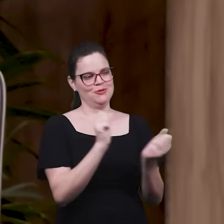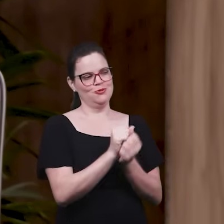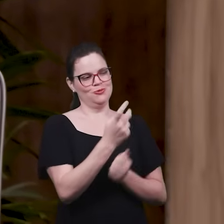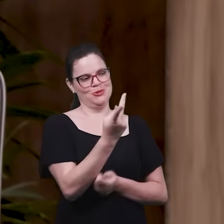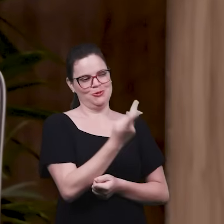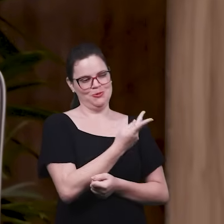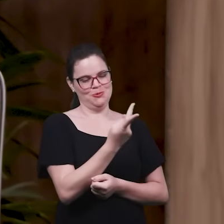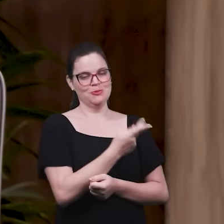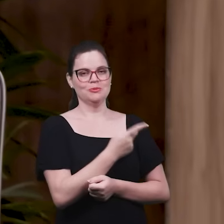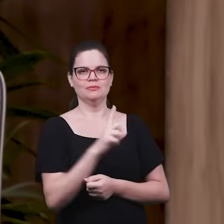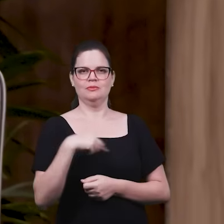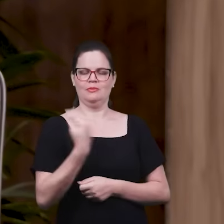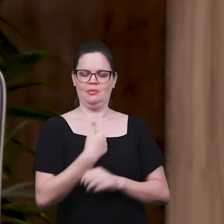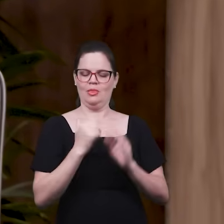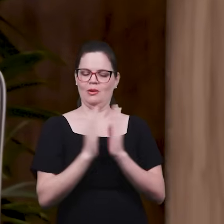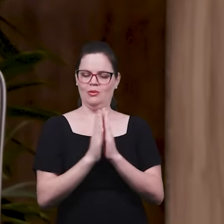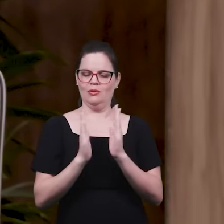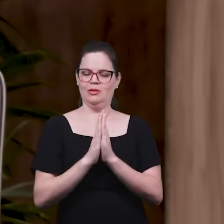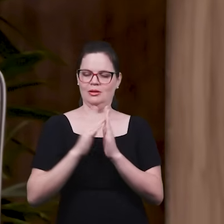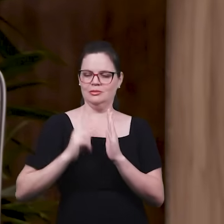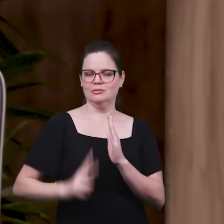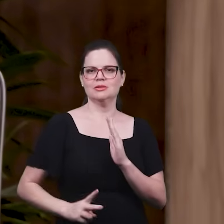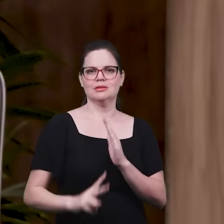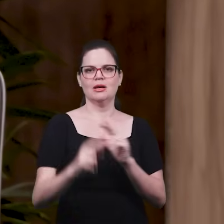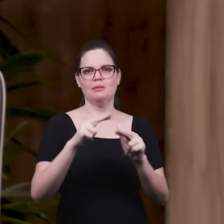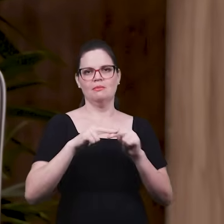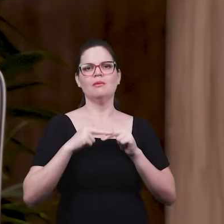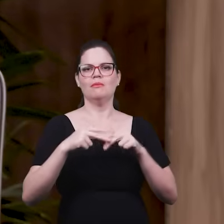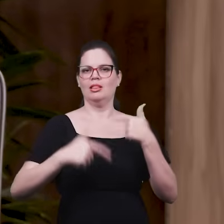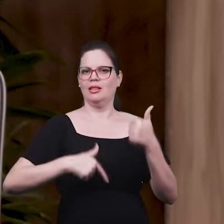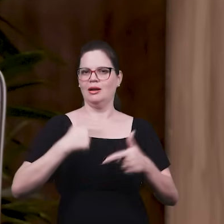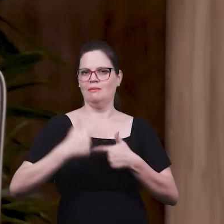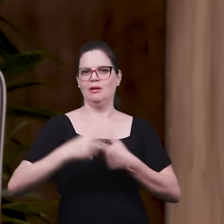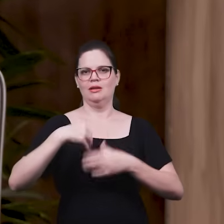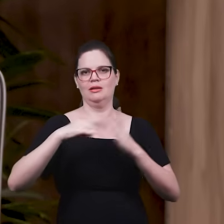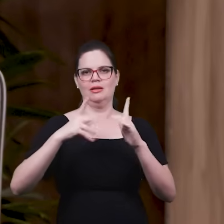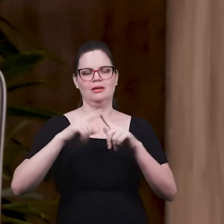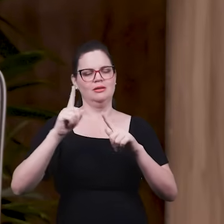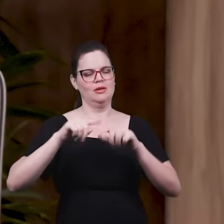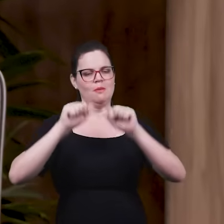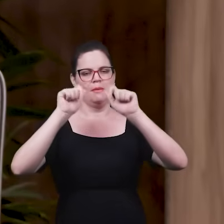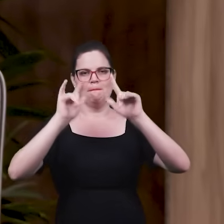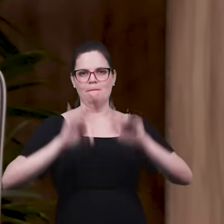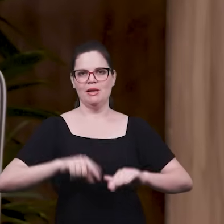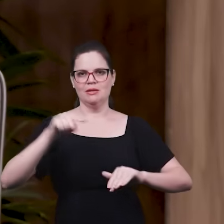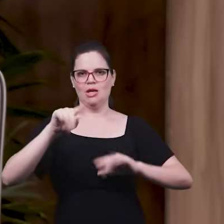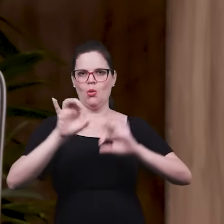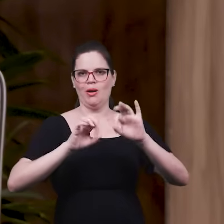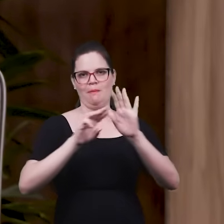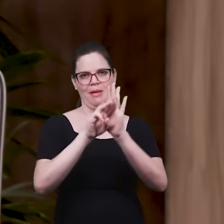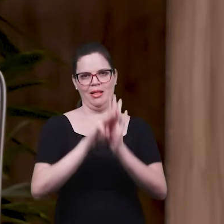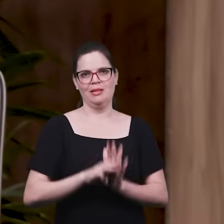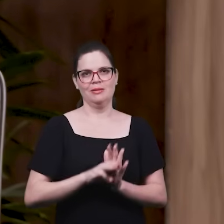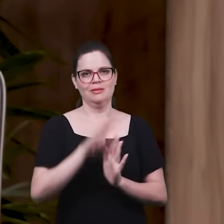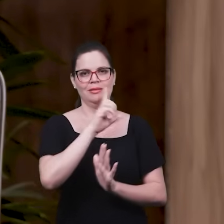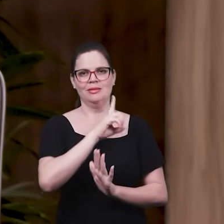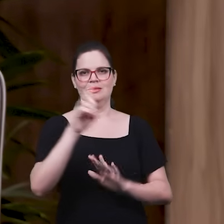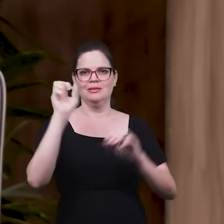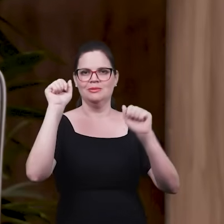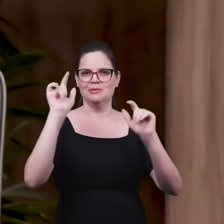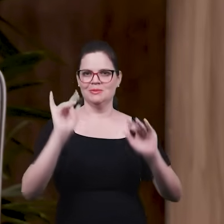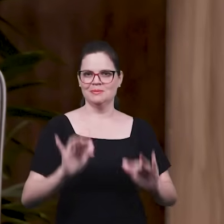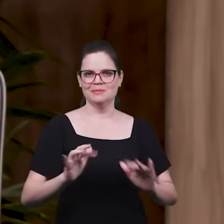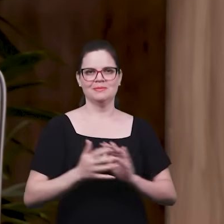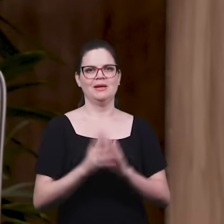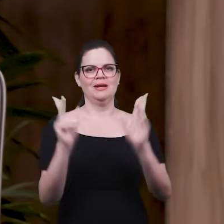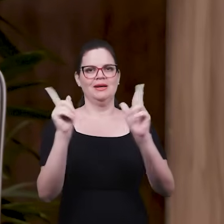irmãs. Estamos em oração pelo trabalho, que tem sido uma bênção, Amém. Tem feito diferença nas nossas famílias. Que Deus vos